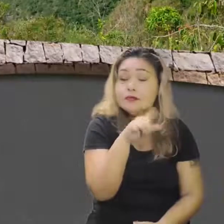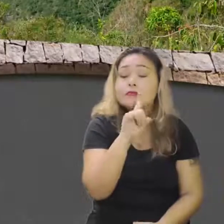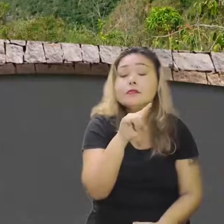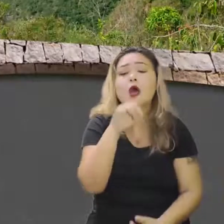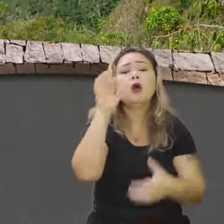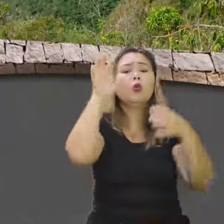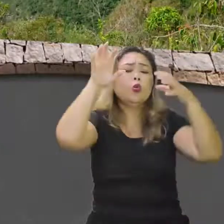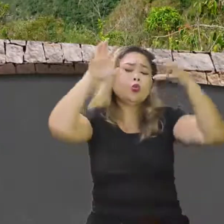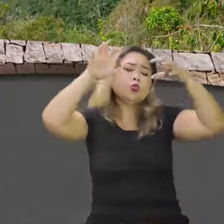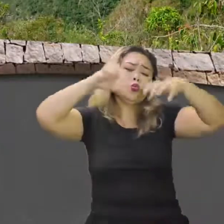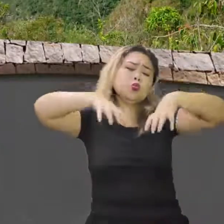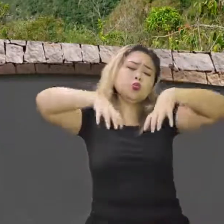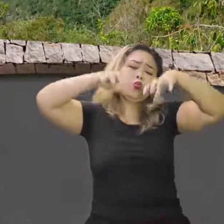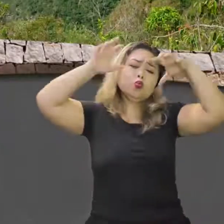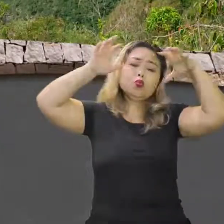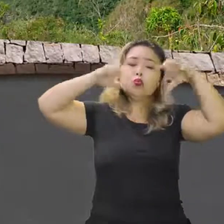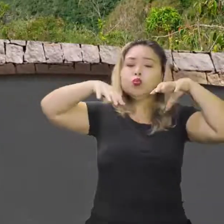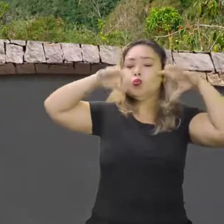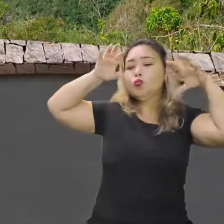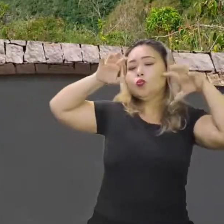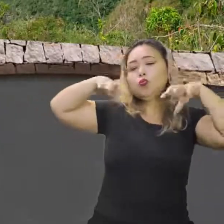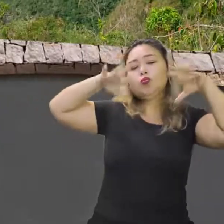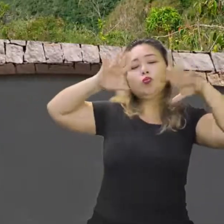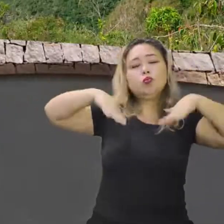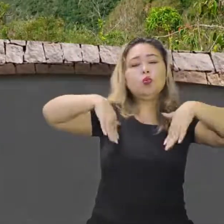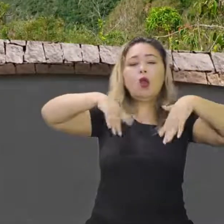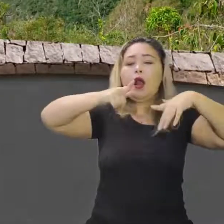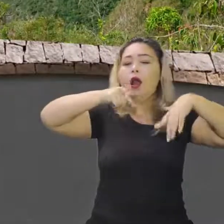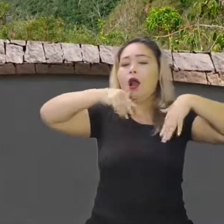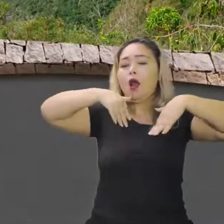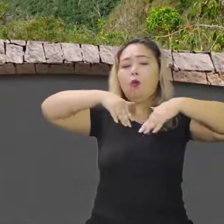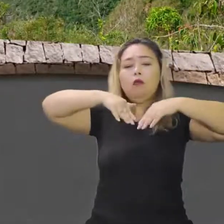aonde chove em grande quantidade.